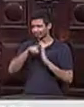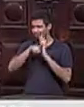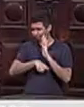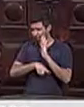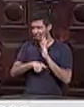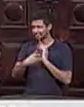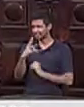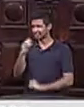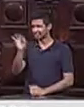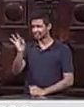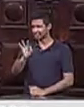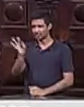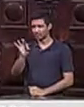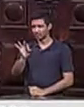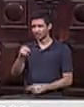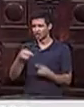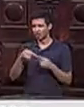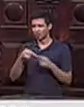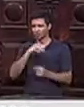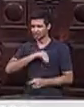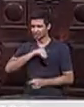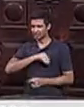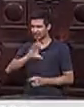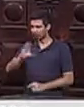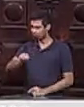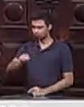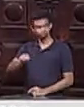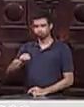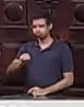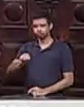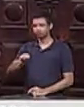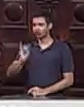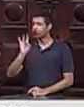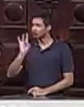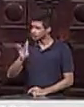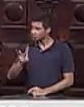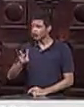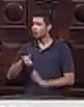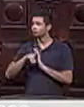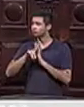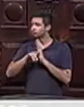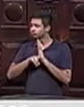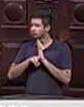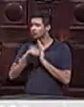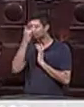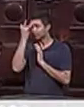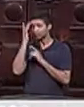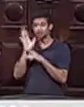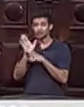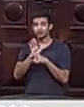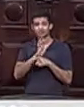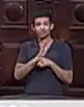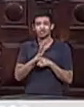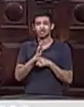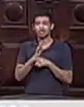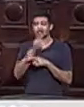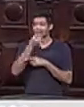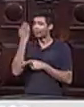nós não estamos falando em redução de salários, deputado Valdec, é redução de atendimento. A própria